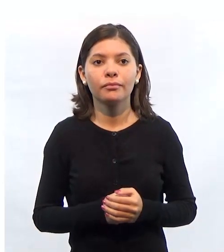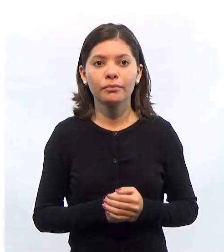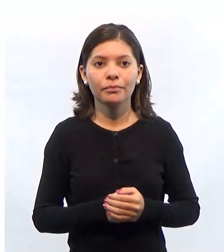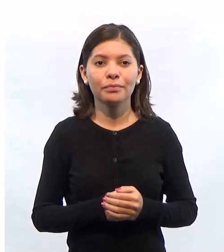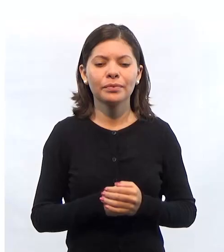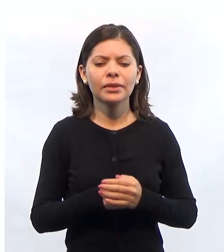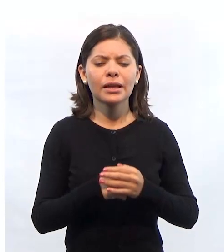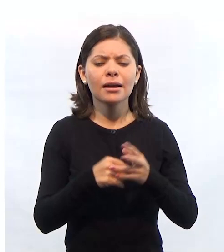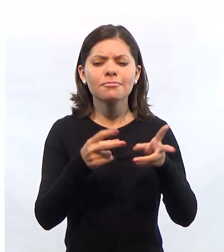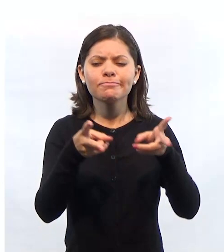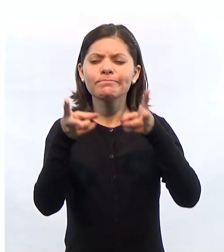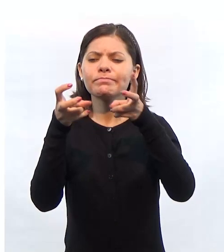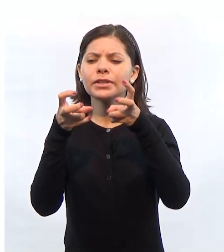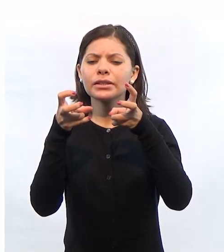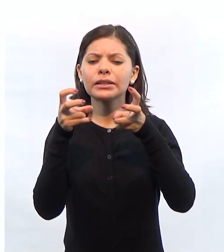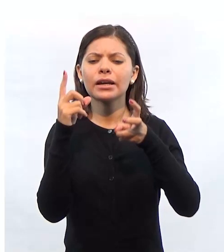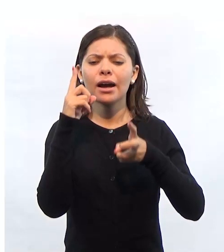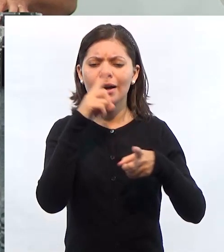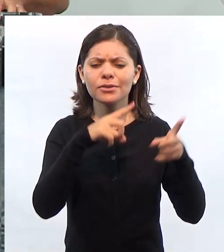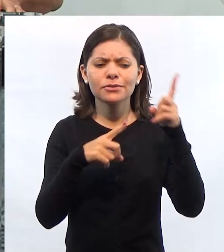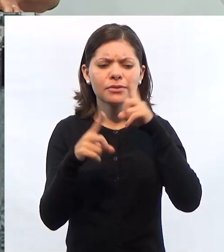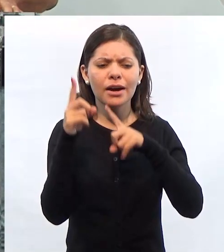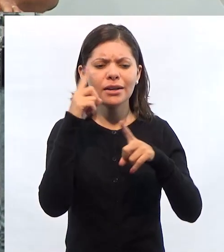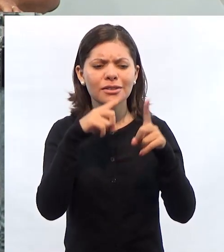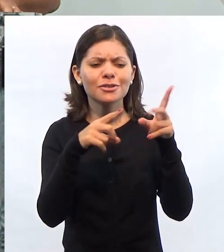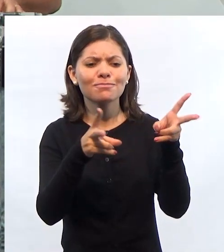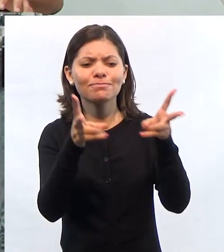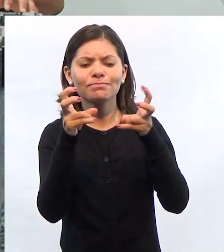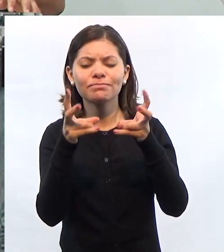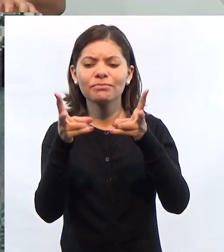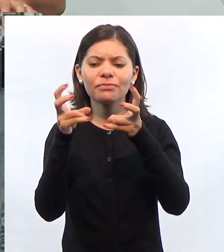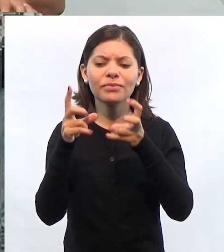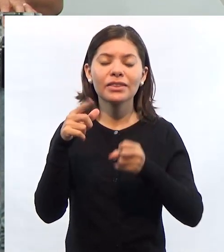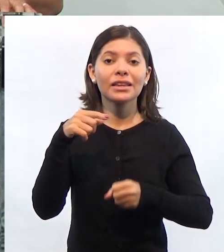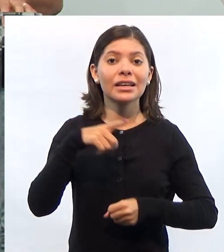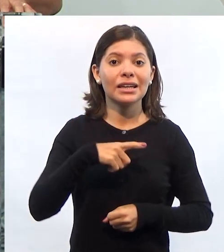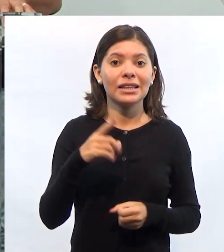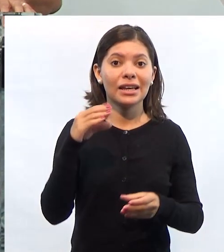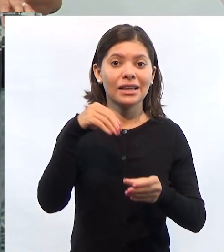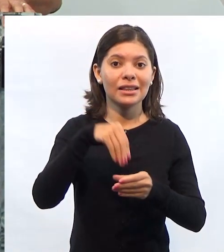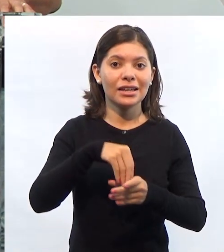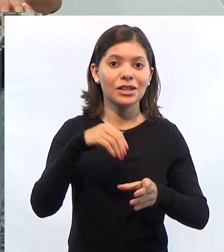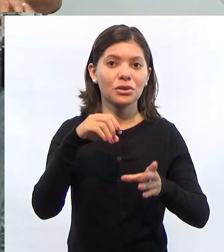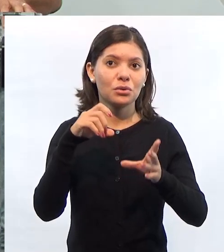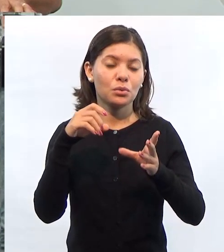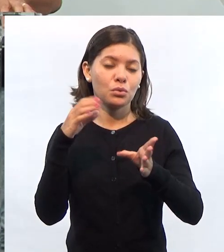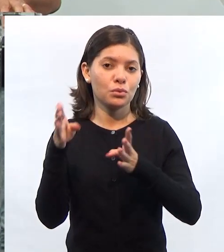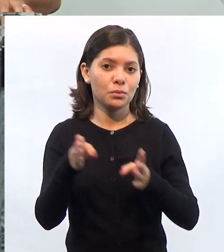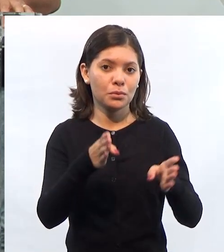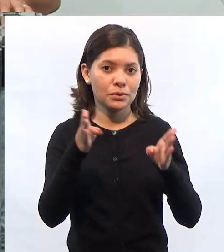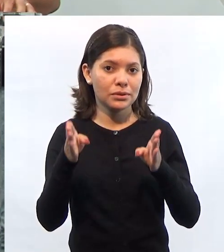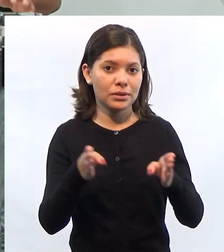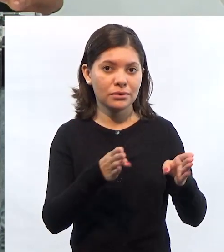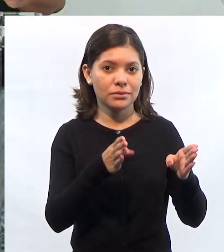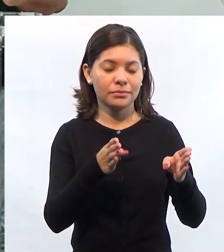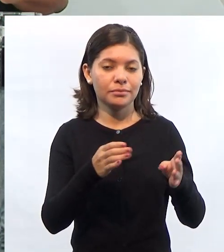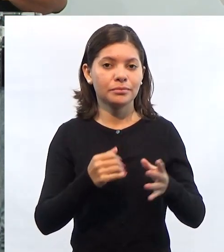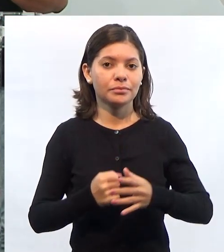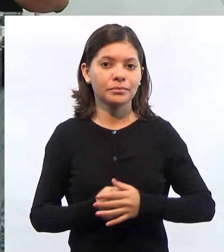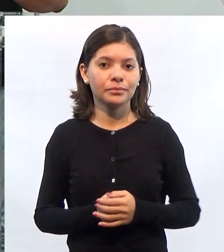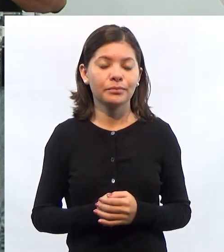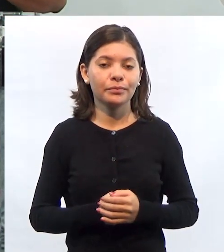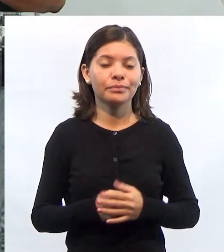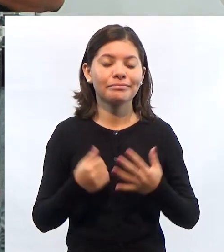para detectar falhas que existem no processo produtivo Ou seja